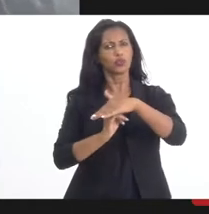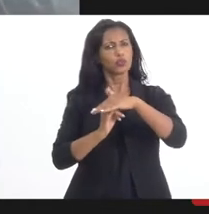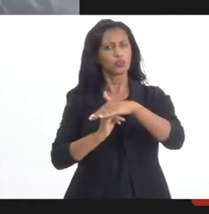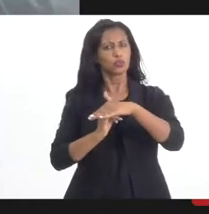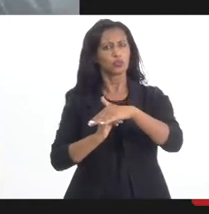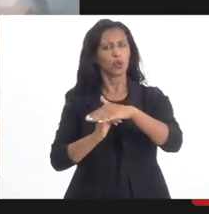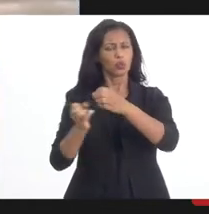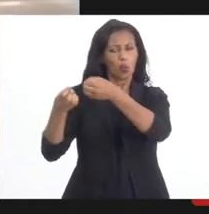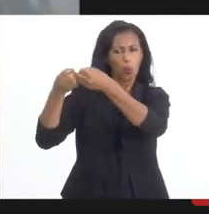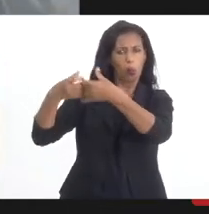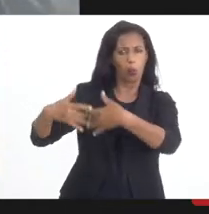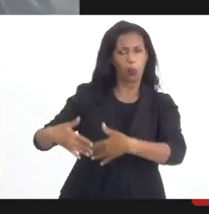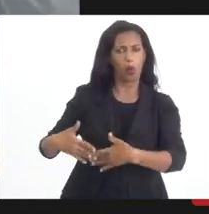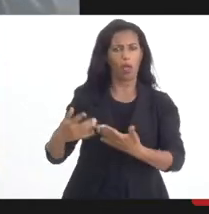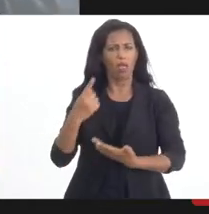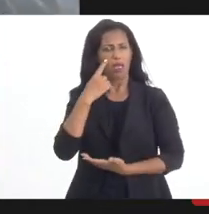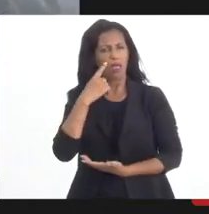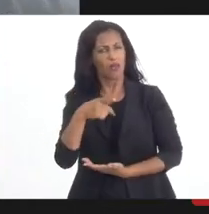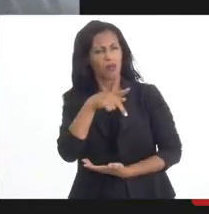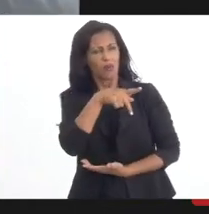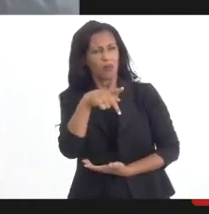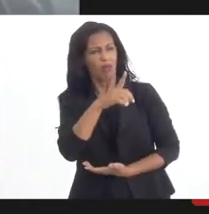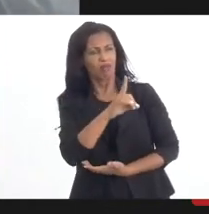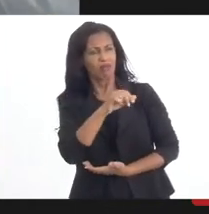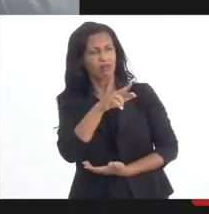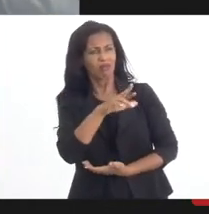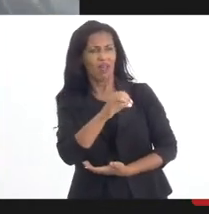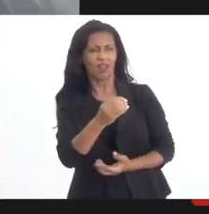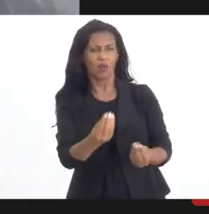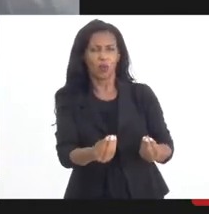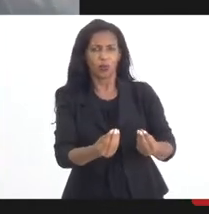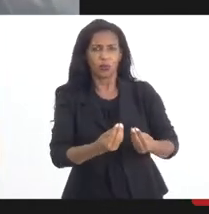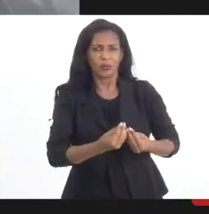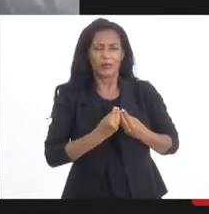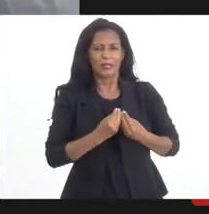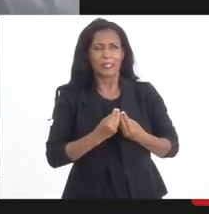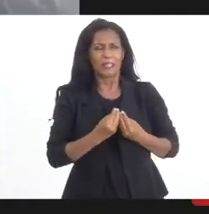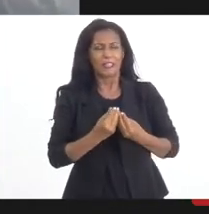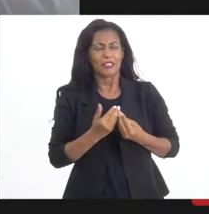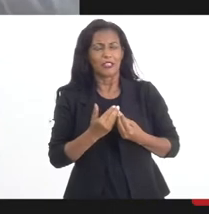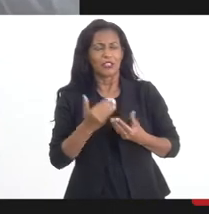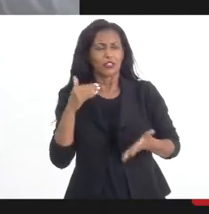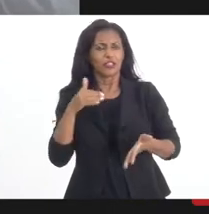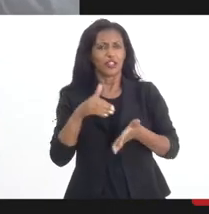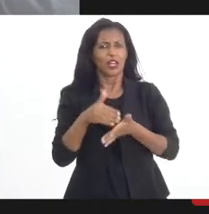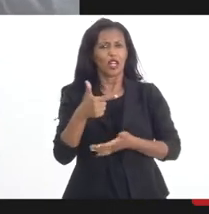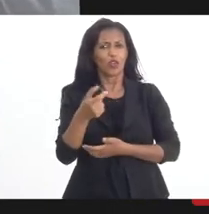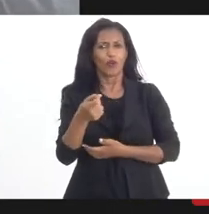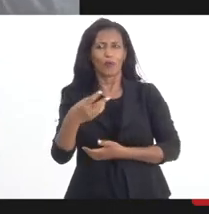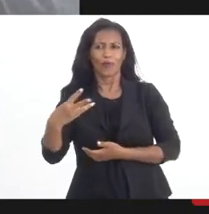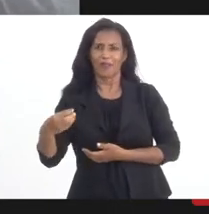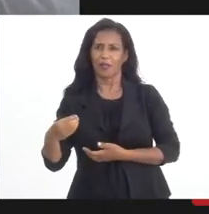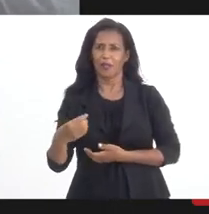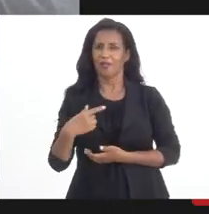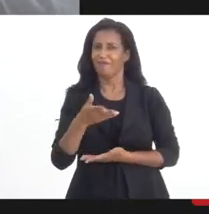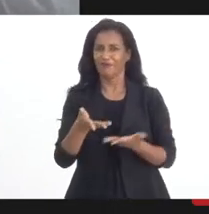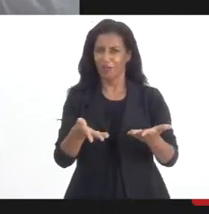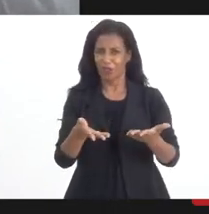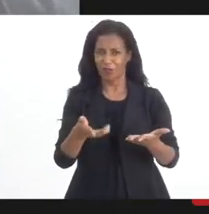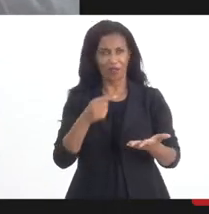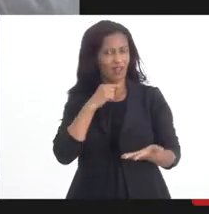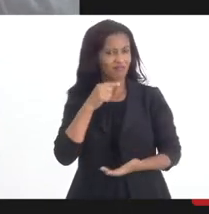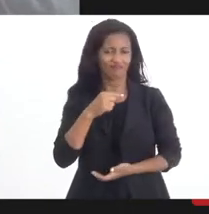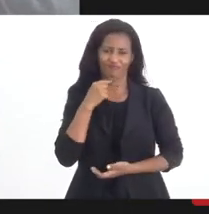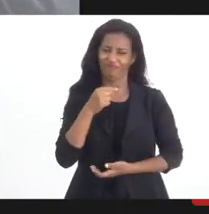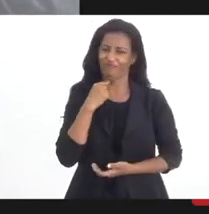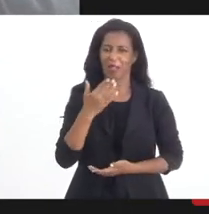iminente colapso. Ouvi aqui a fala do professor Dario de chegar em 2030, não chega. Do jeito que está, nós não conseguimos